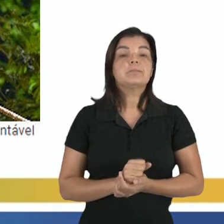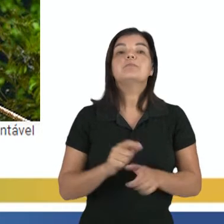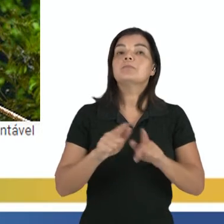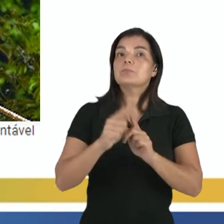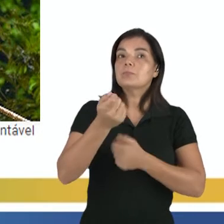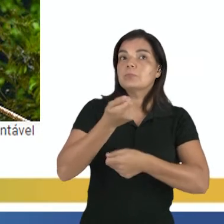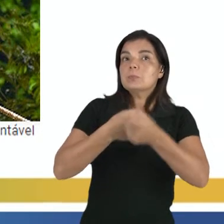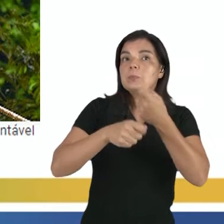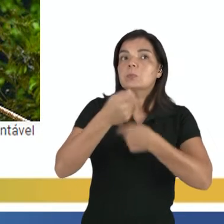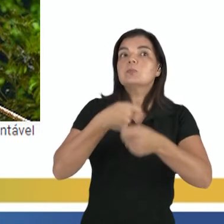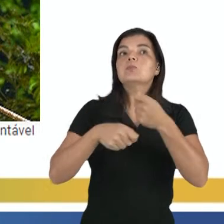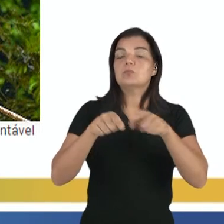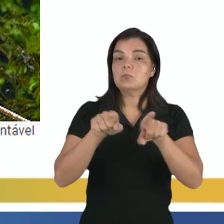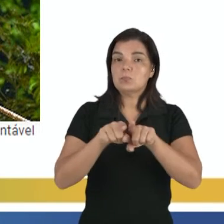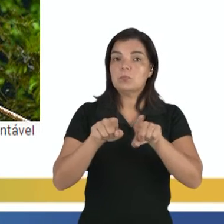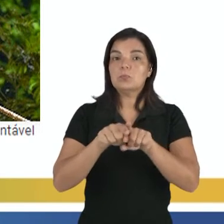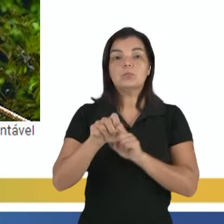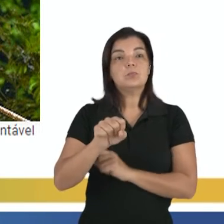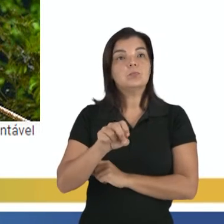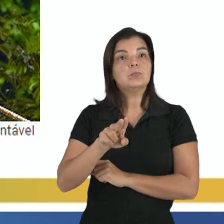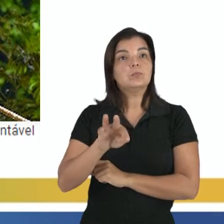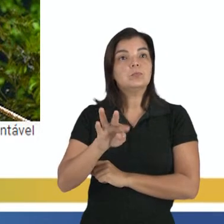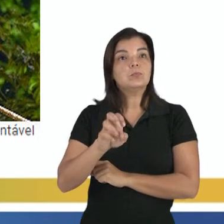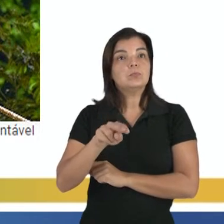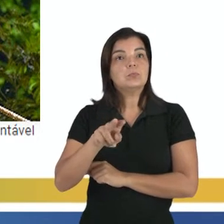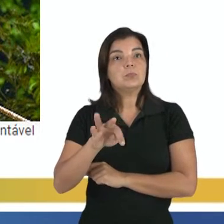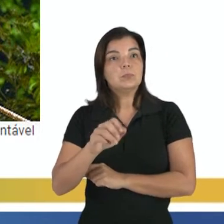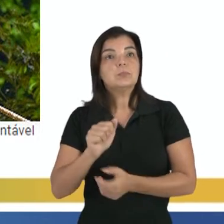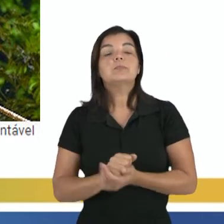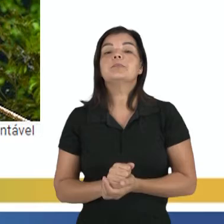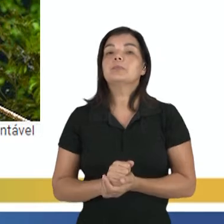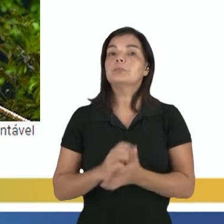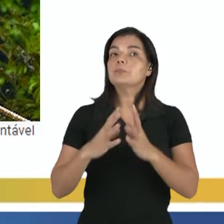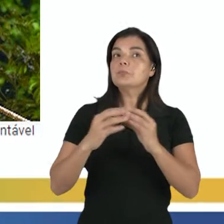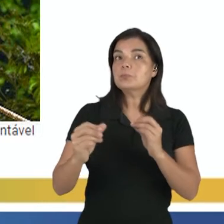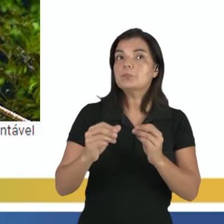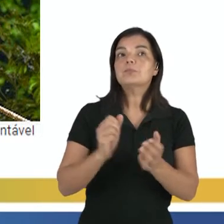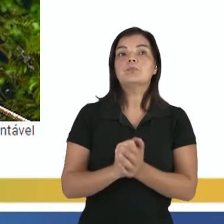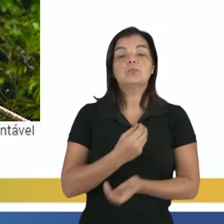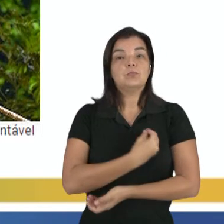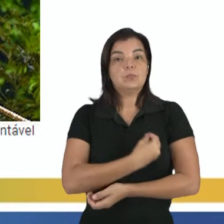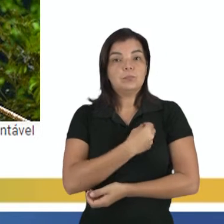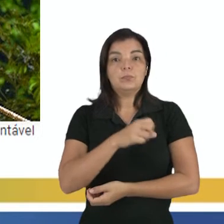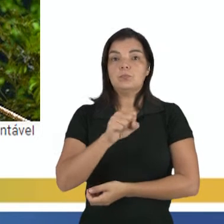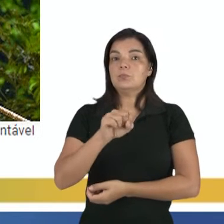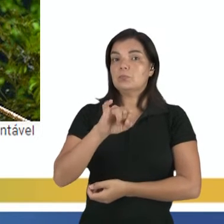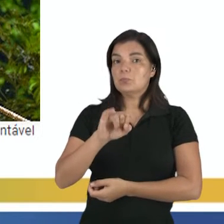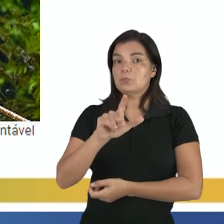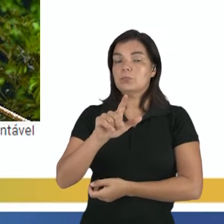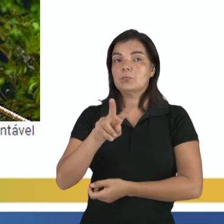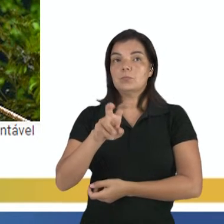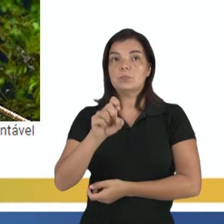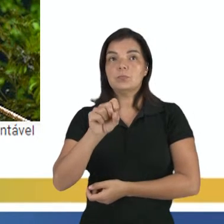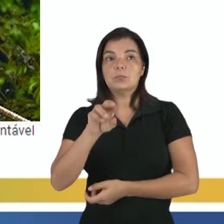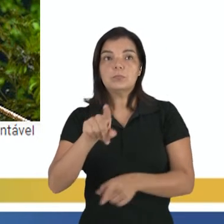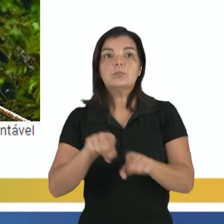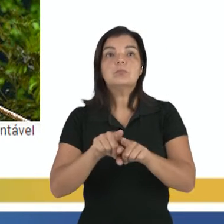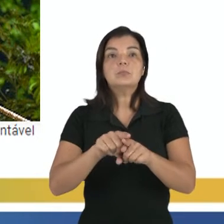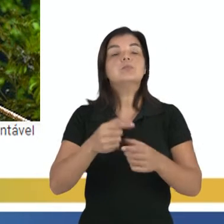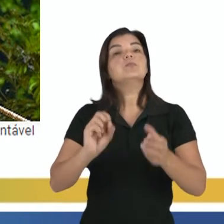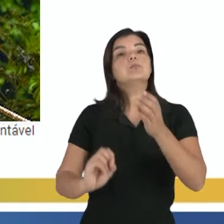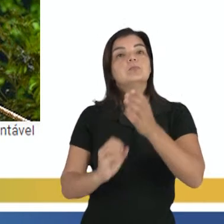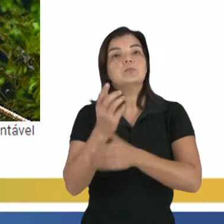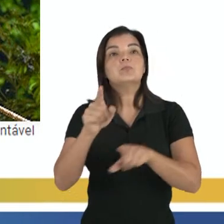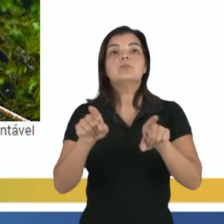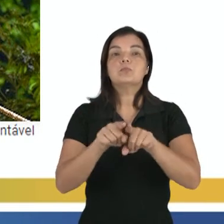atividade econômica sustentável. Temos o refúgio de vida silvestre, que são áreas destinadas à proteção de ambientes naturais e à